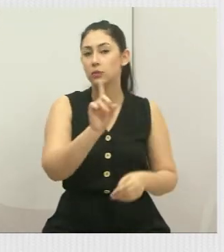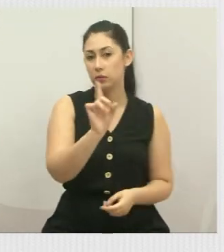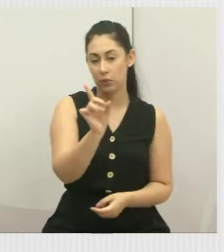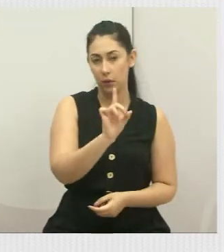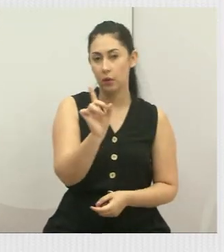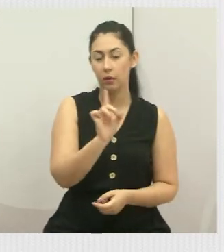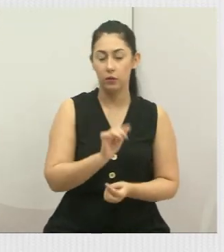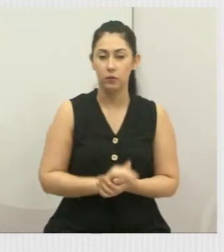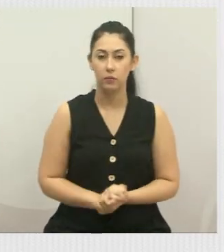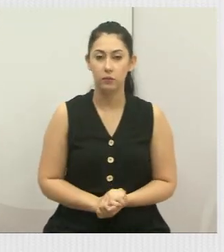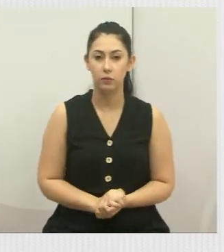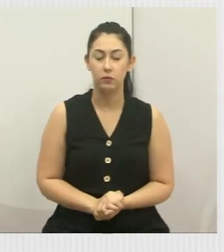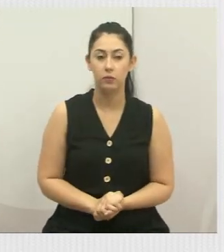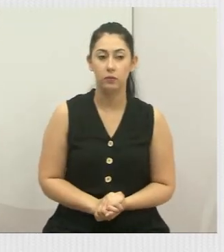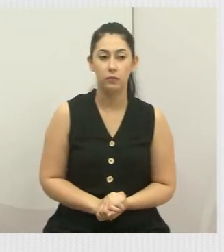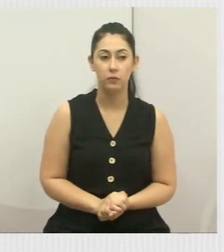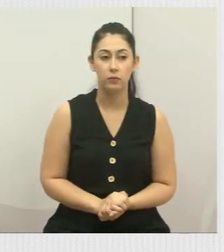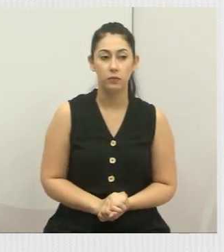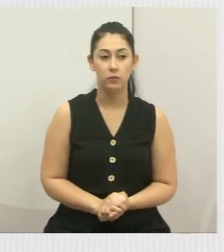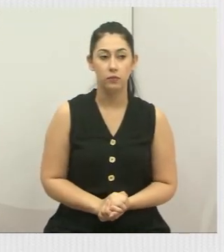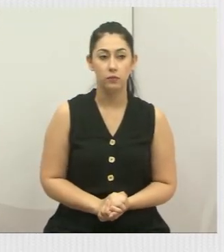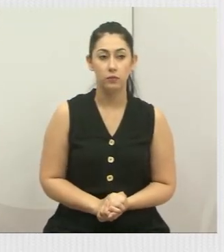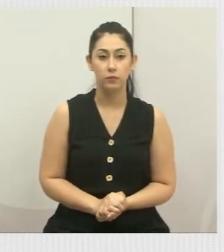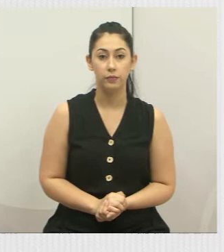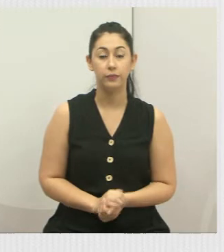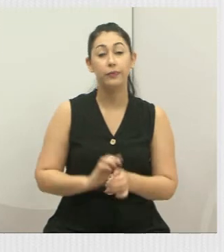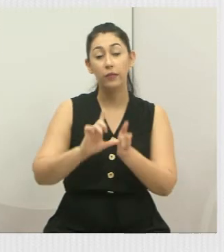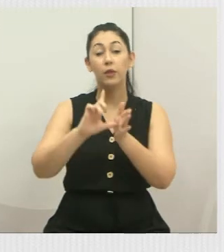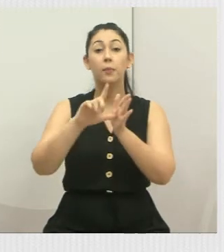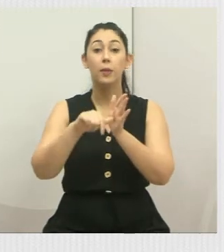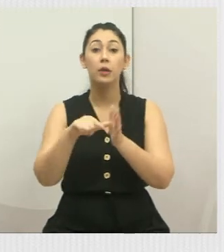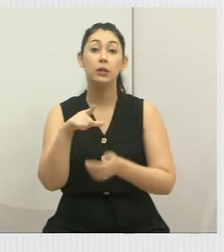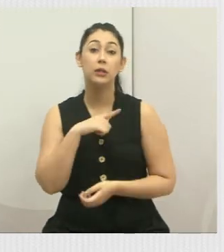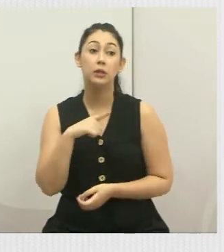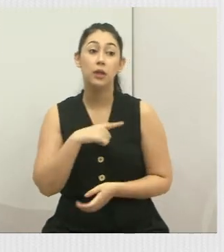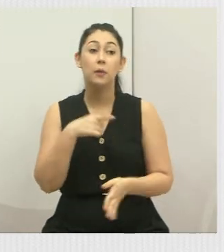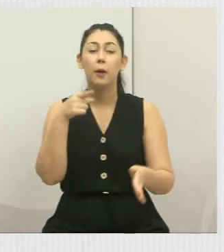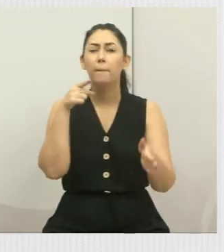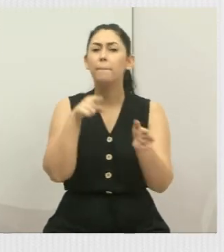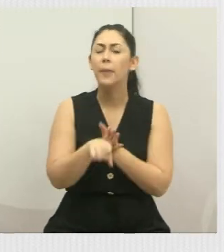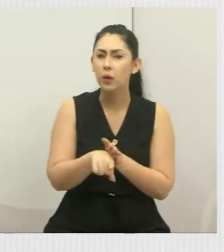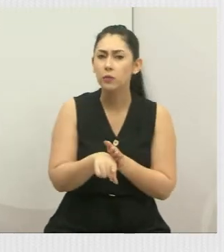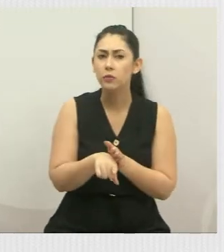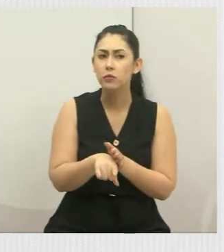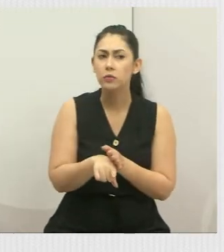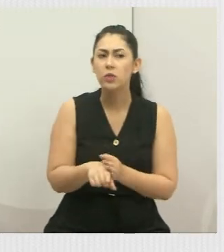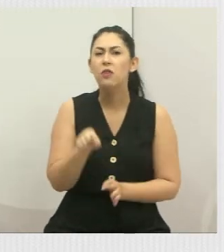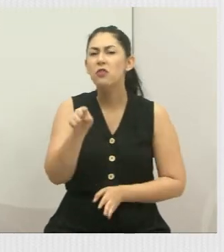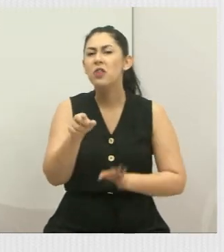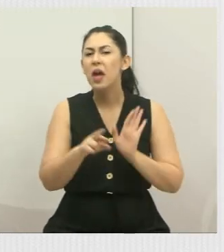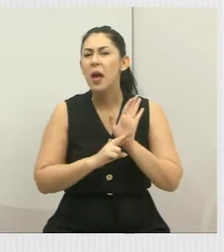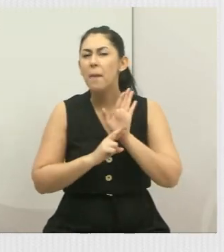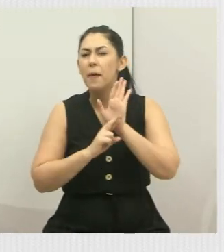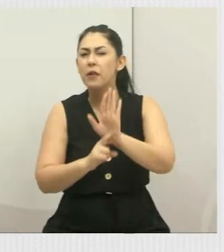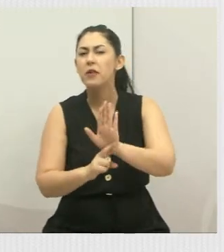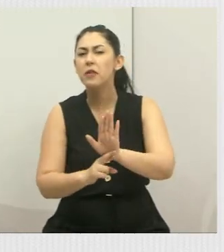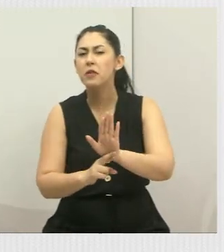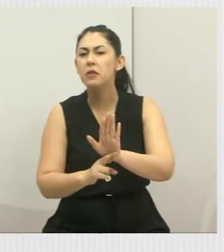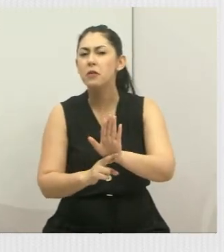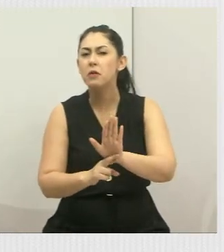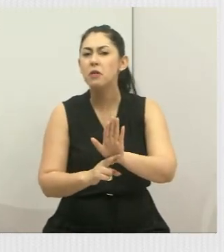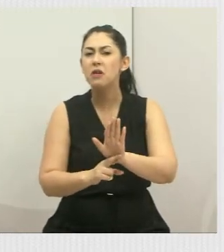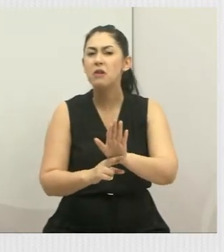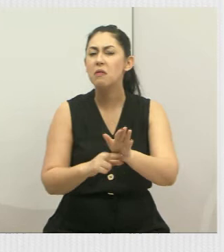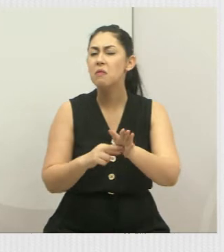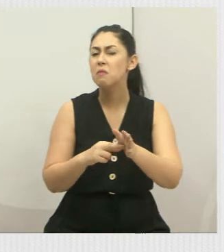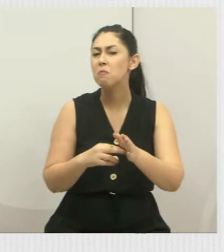qualquer plataforma, tá bom? Depois, temos uma pergunta aí, você é representante de alguma entidade? Isso